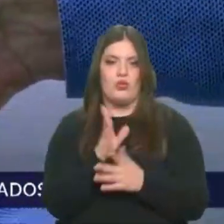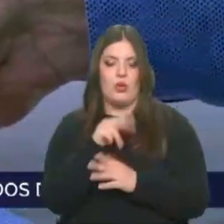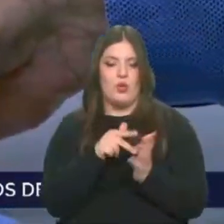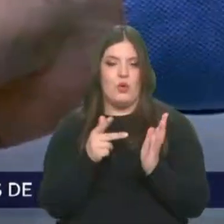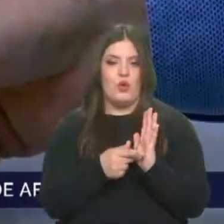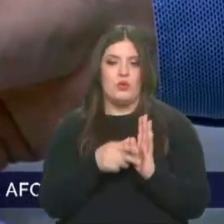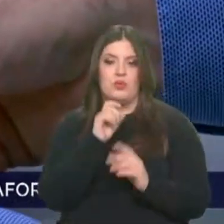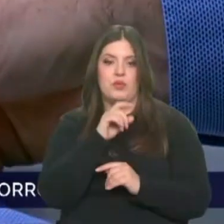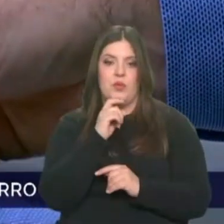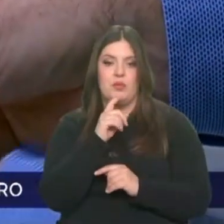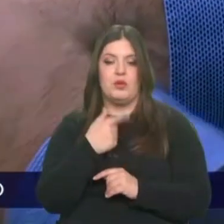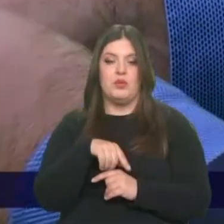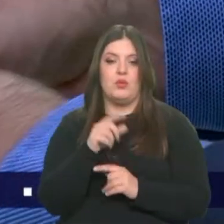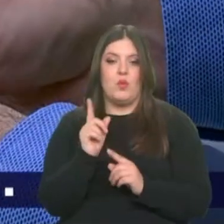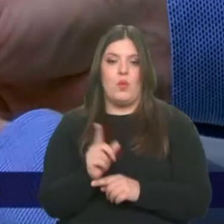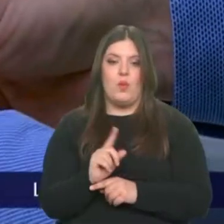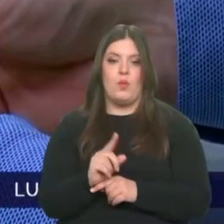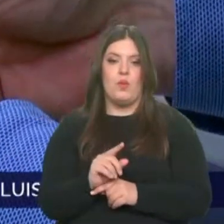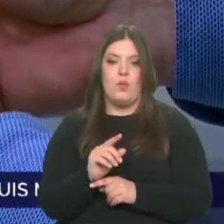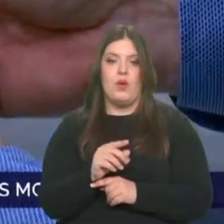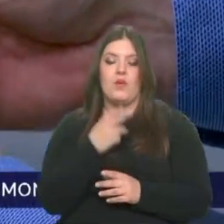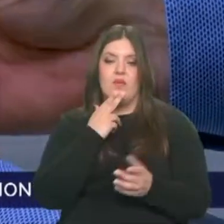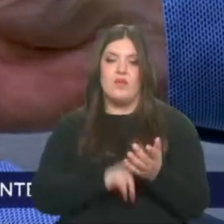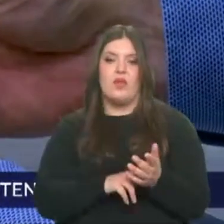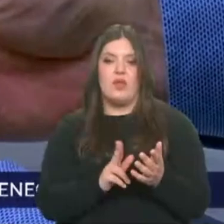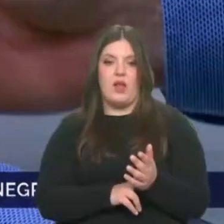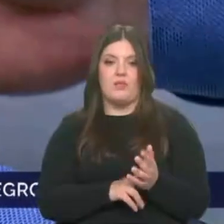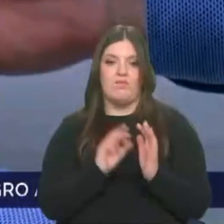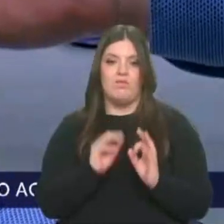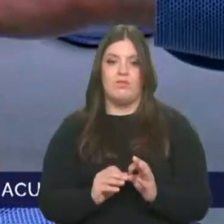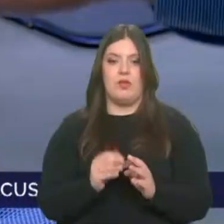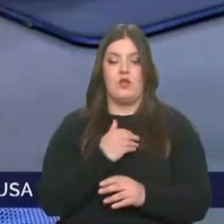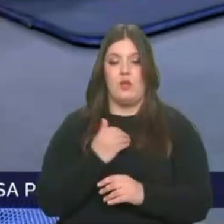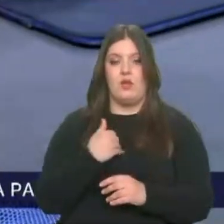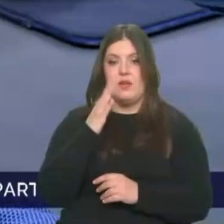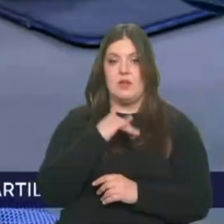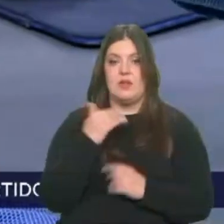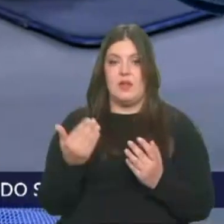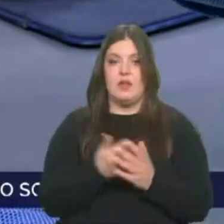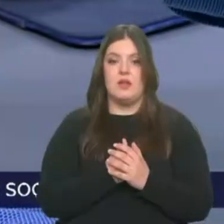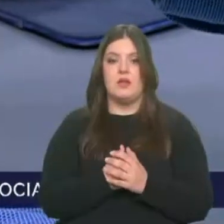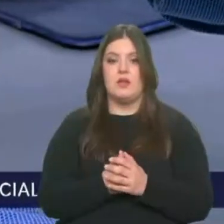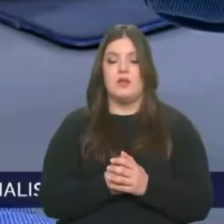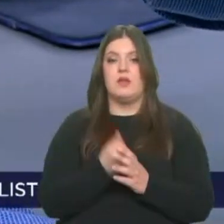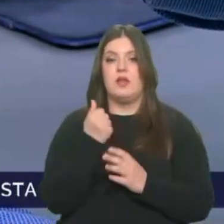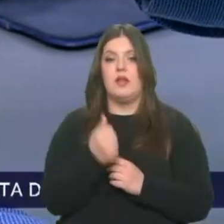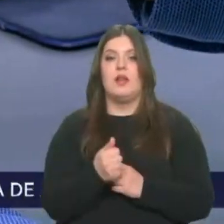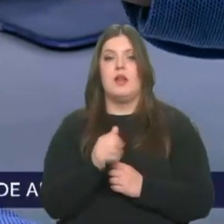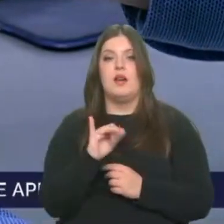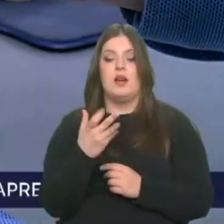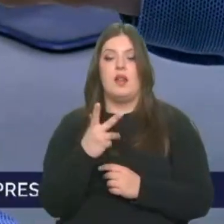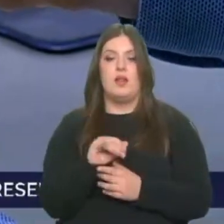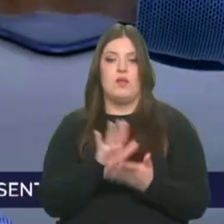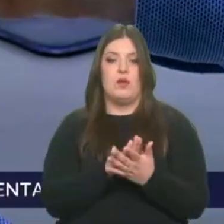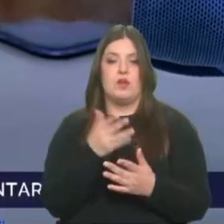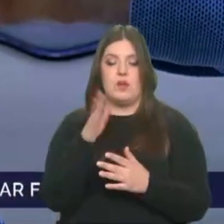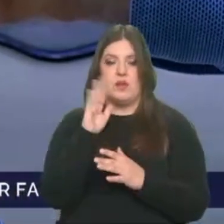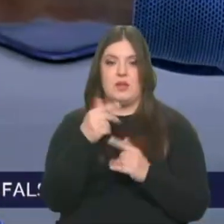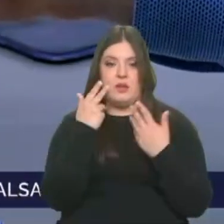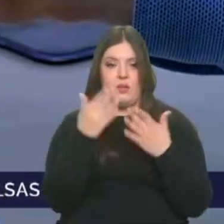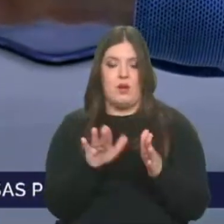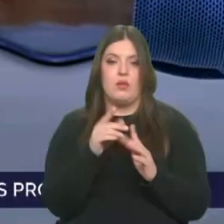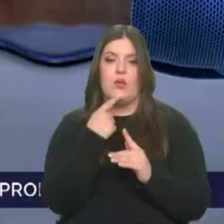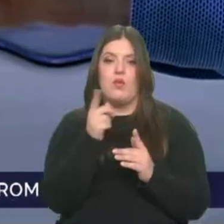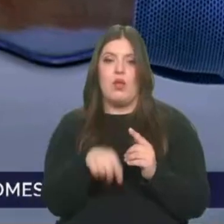mas que se calhar não são propriamente a verdadeira e a saudável ciência. Em boa hora, a Gradiva e a coleção Ciência Aberta volta